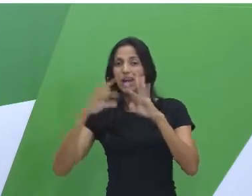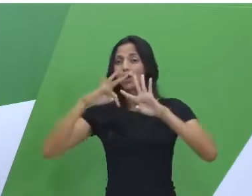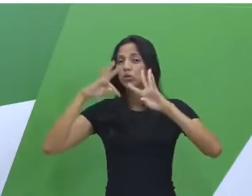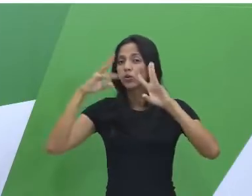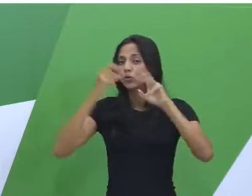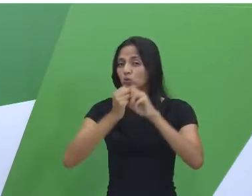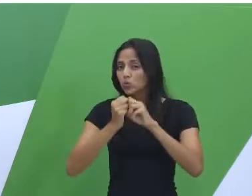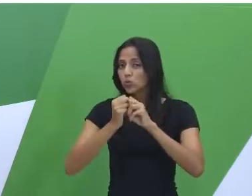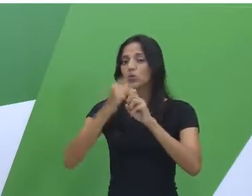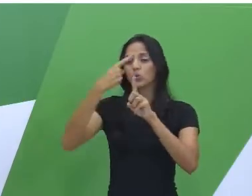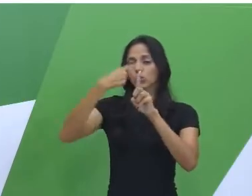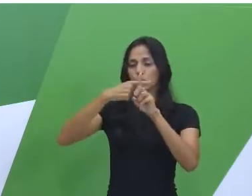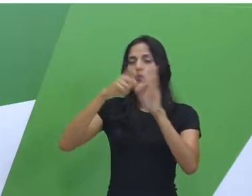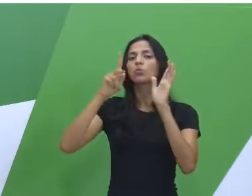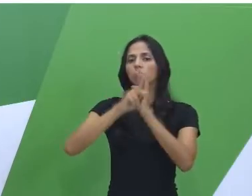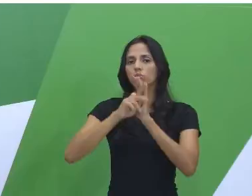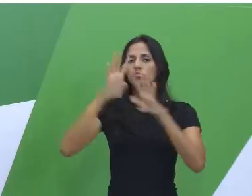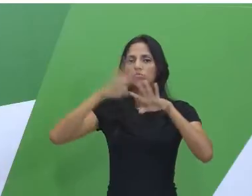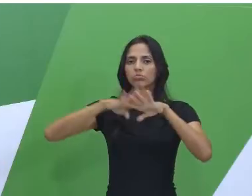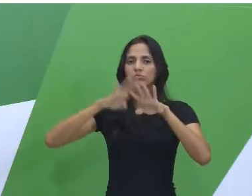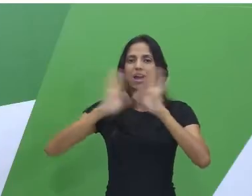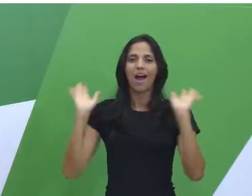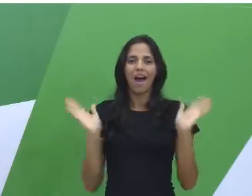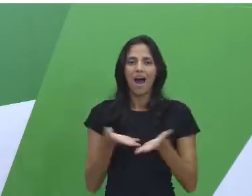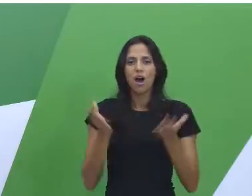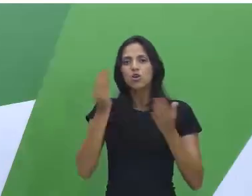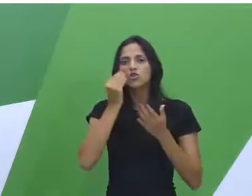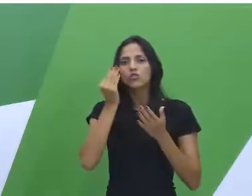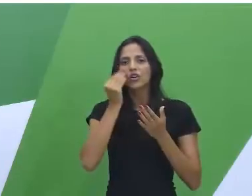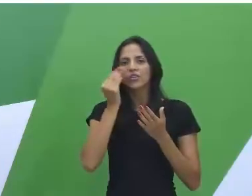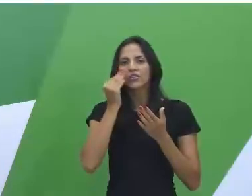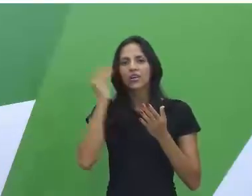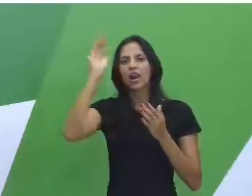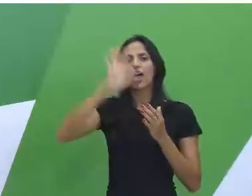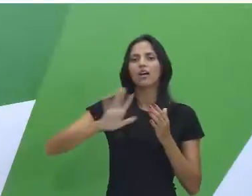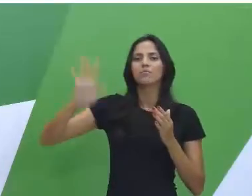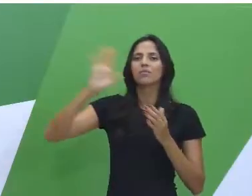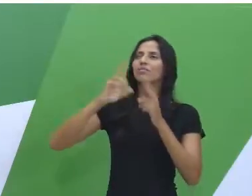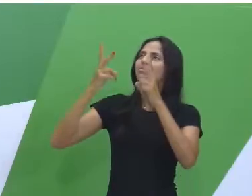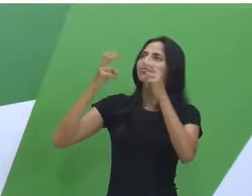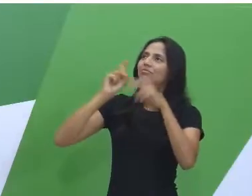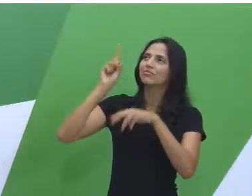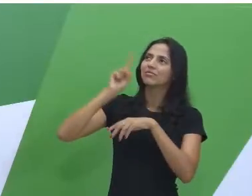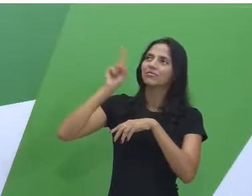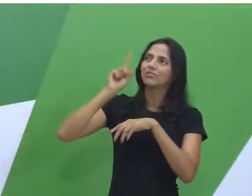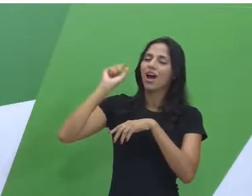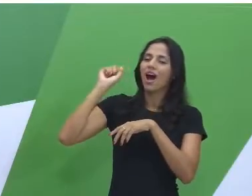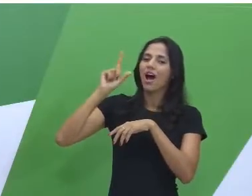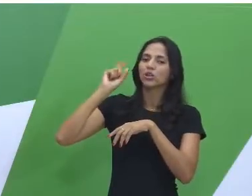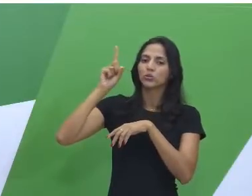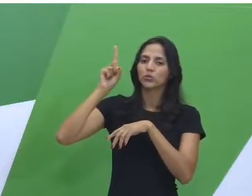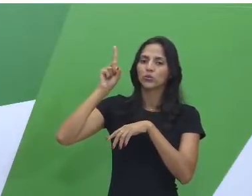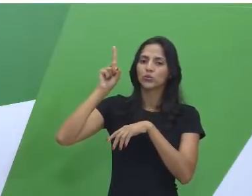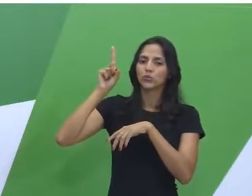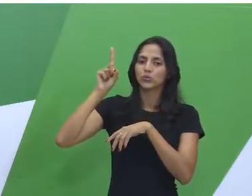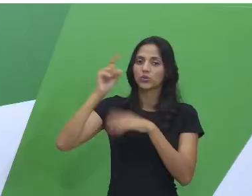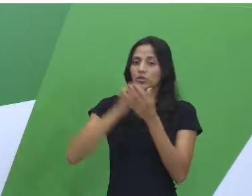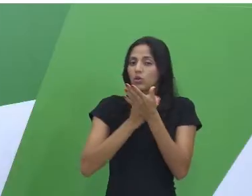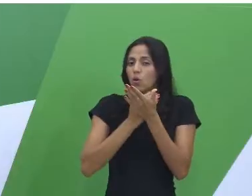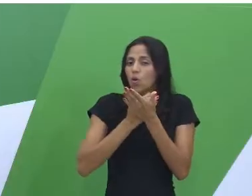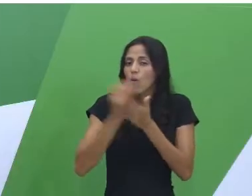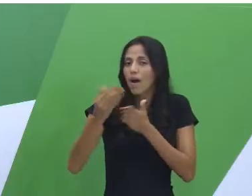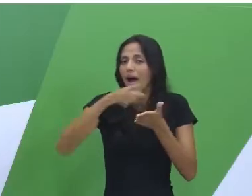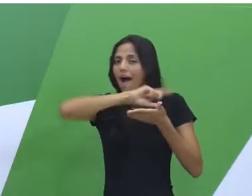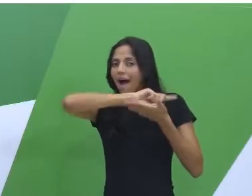essa estrutura geométrica na circunferência trigonométrica, que são os nossos arcos. Observe que no início da nossa